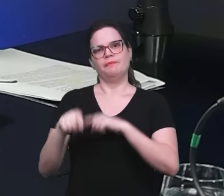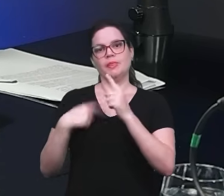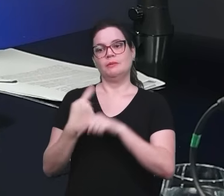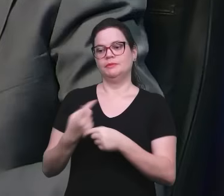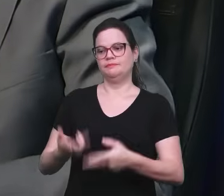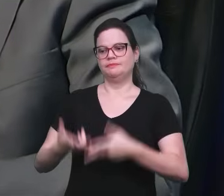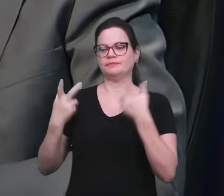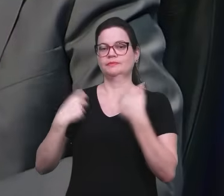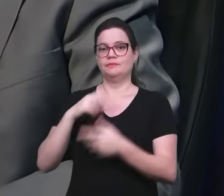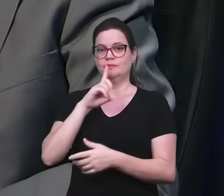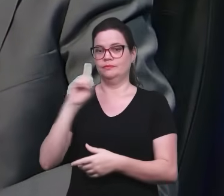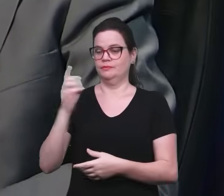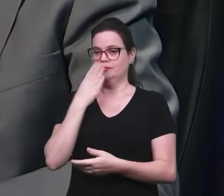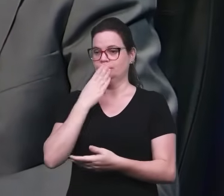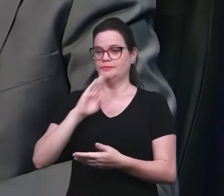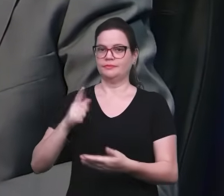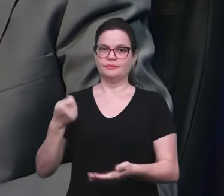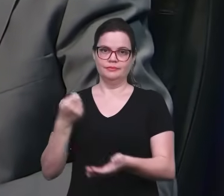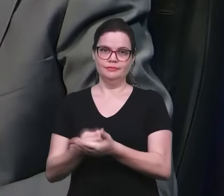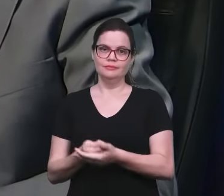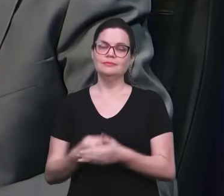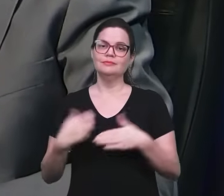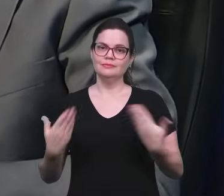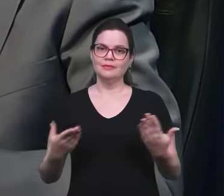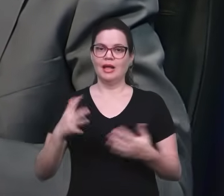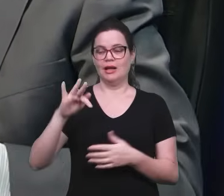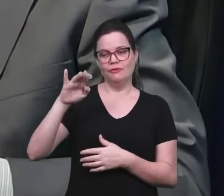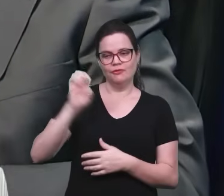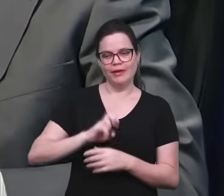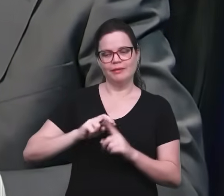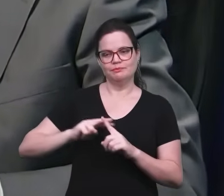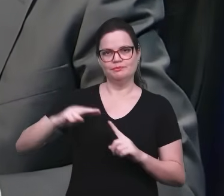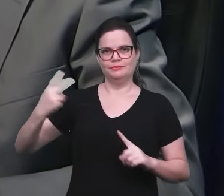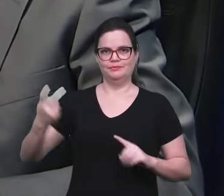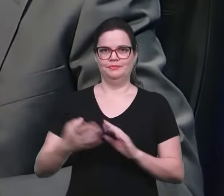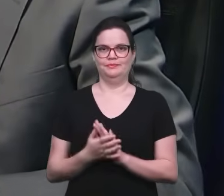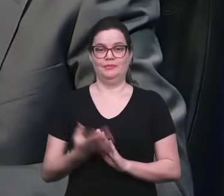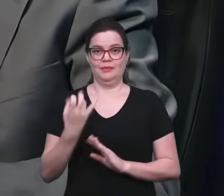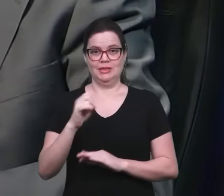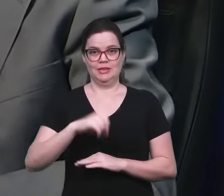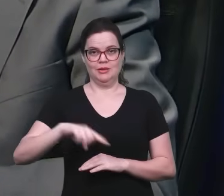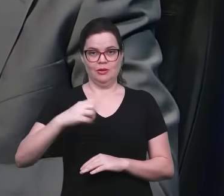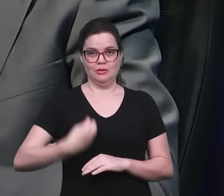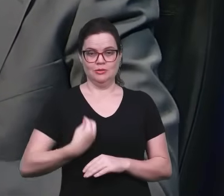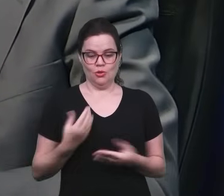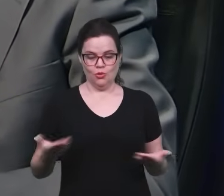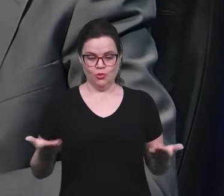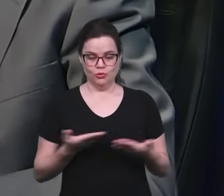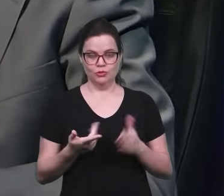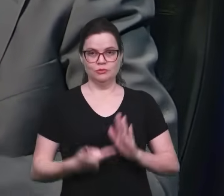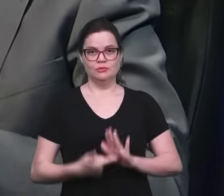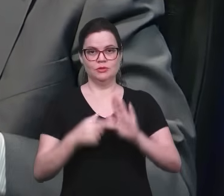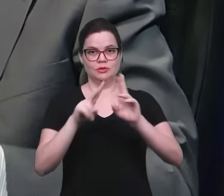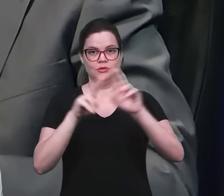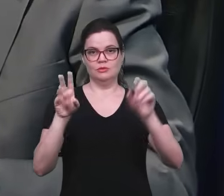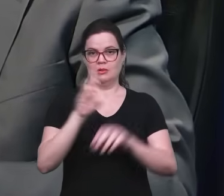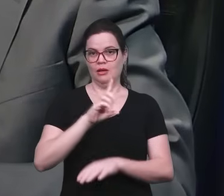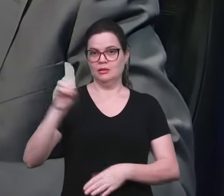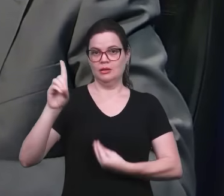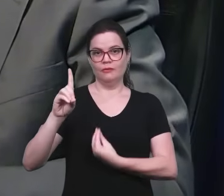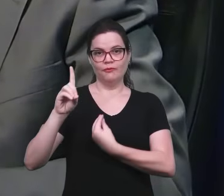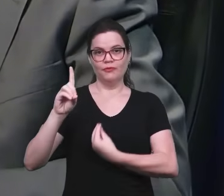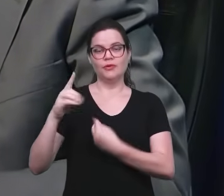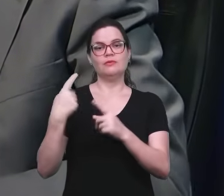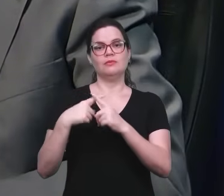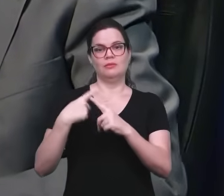Interessante que, se formos pensar, se estamos aqui hoje, e falando desse Deus vivo que também